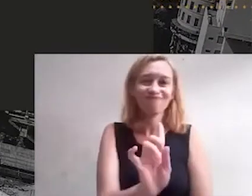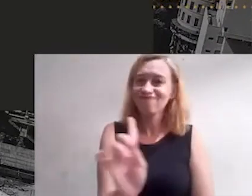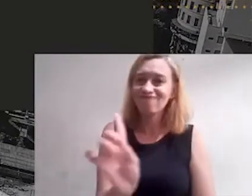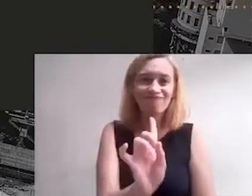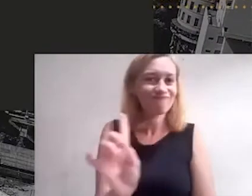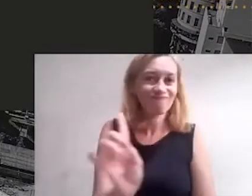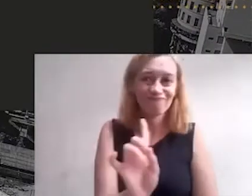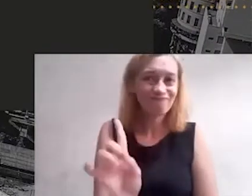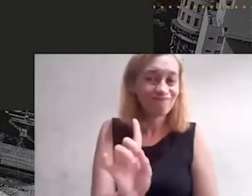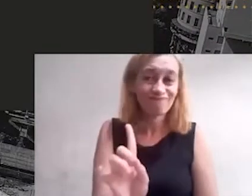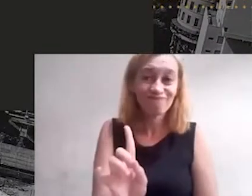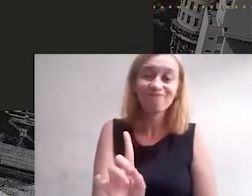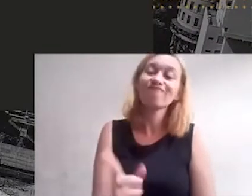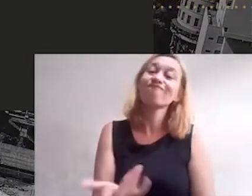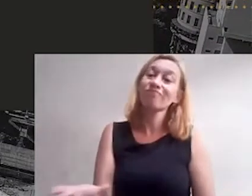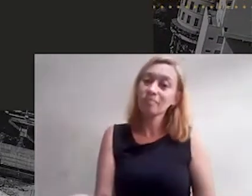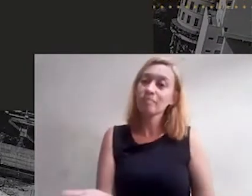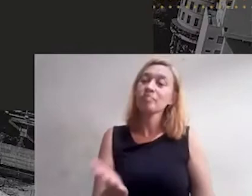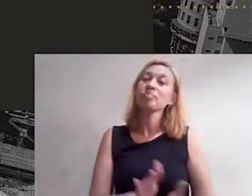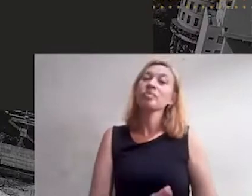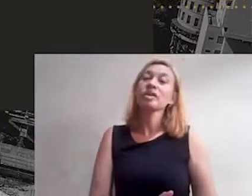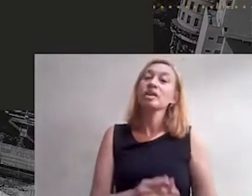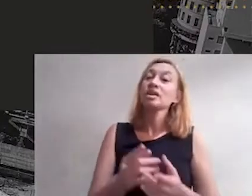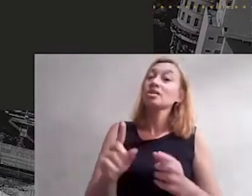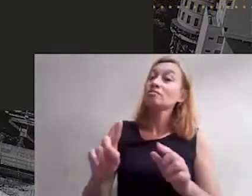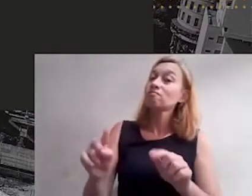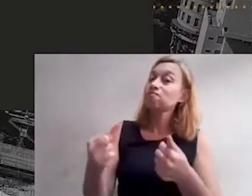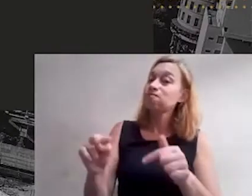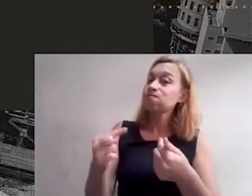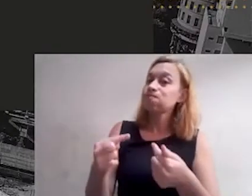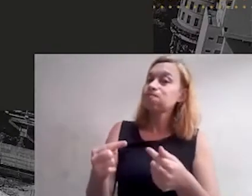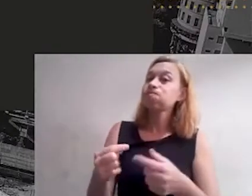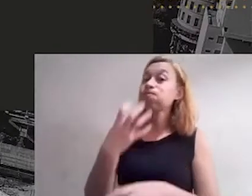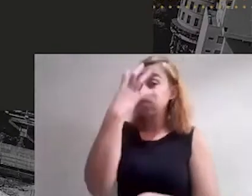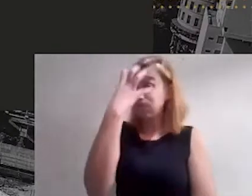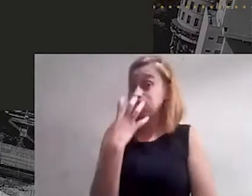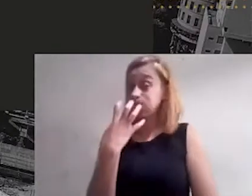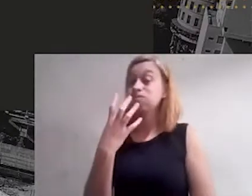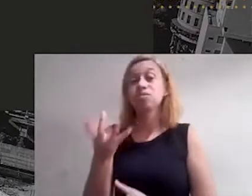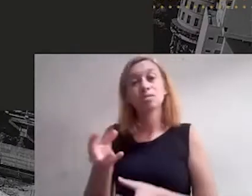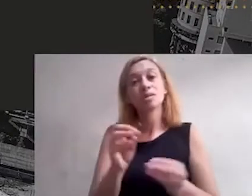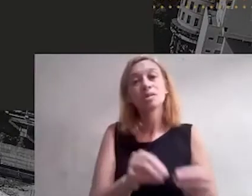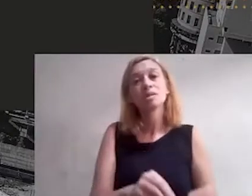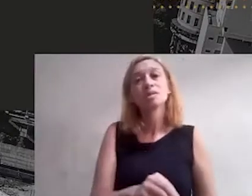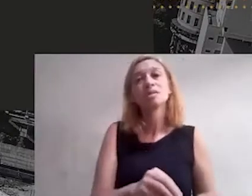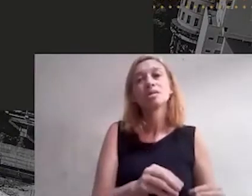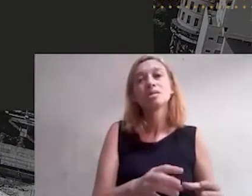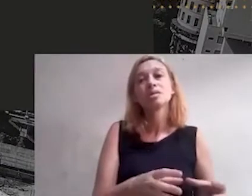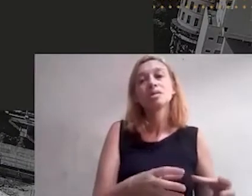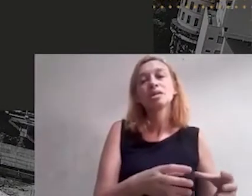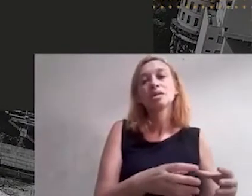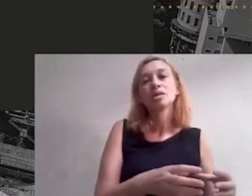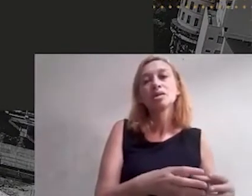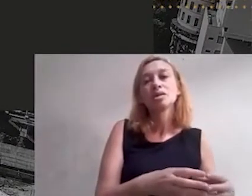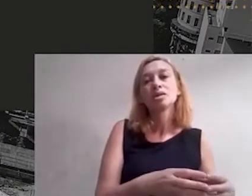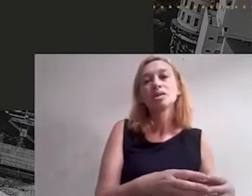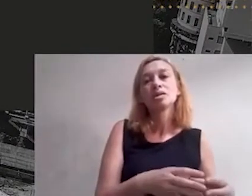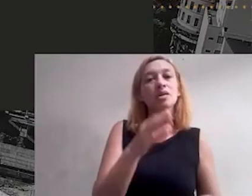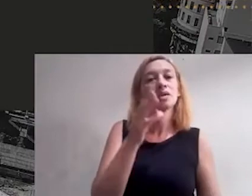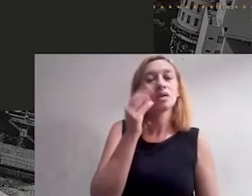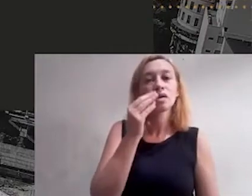casos de ameaças sérias, tivemos que transferir uma colaboradora há pouco tempo,